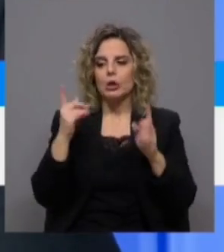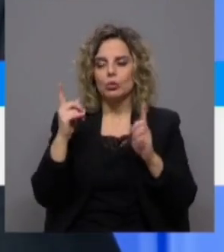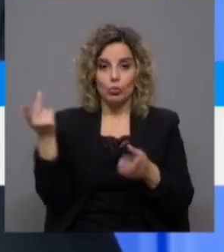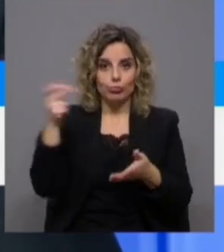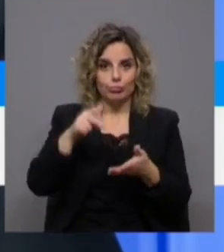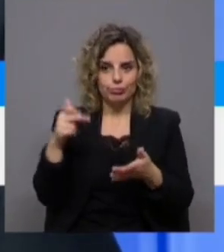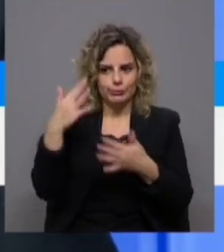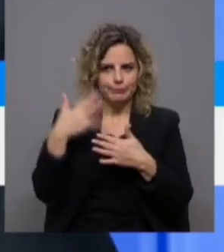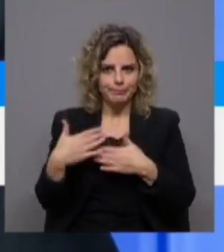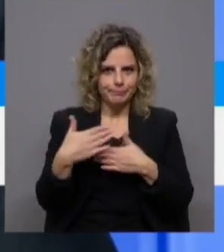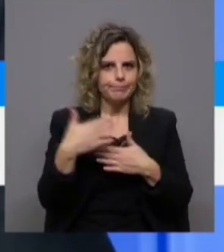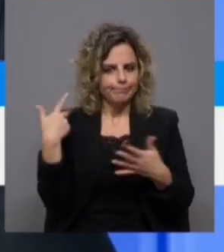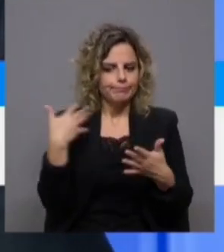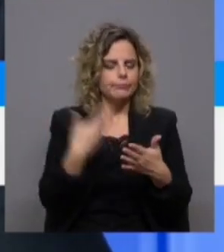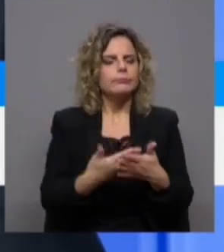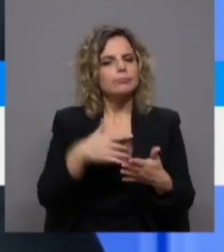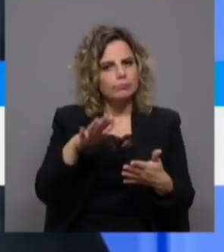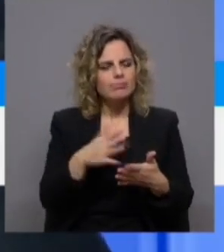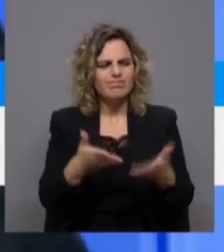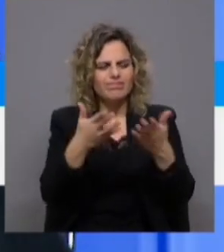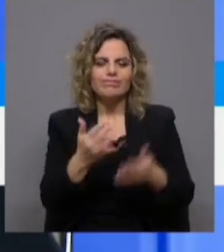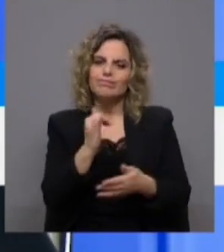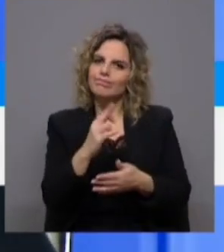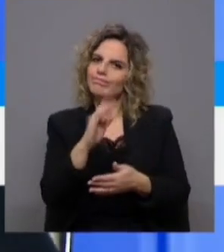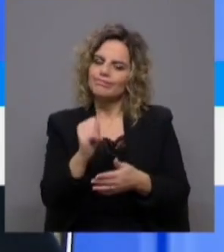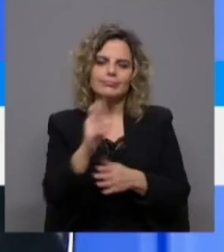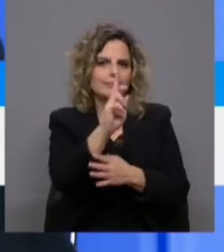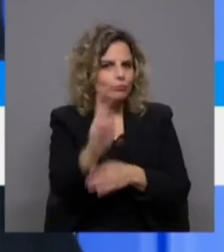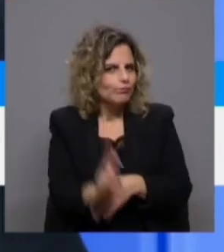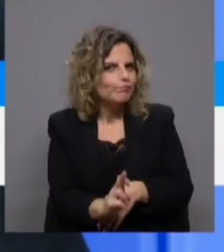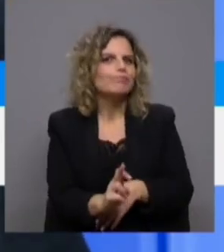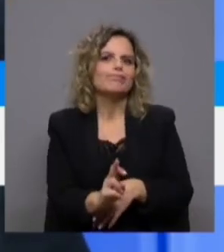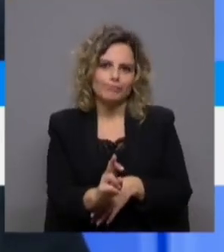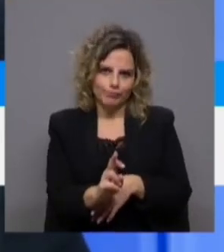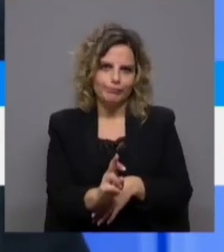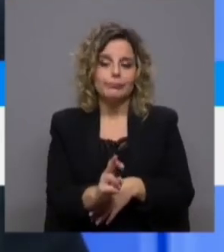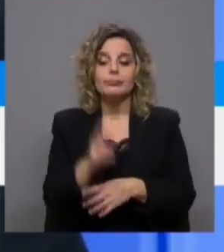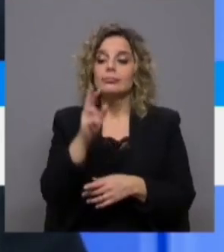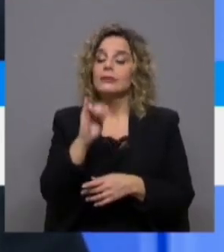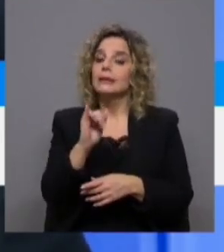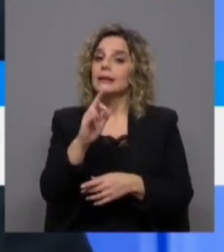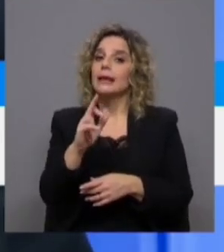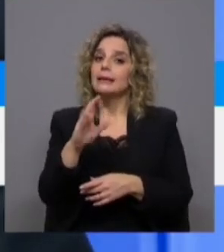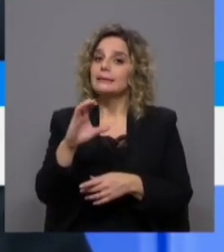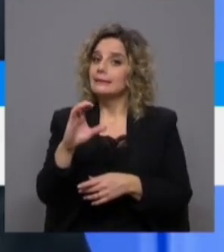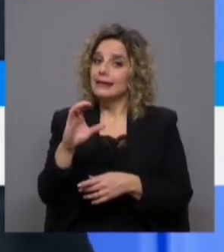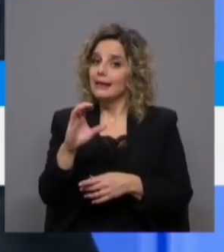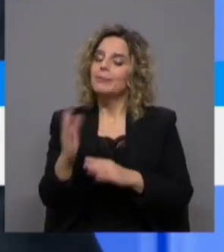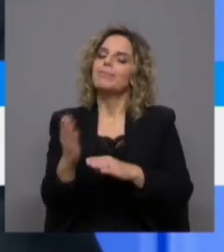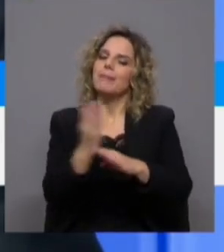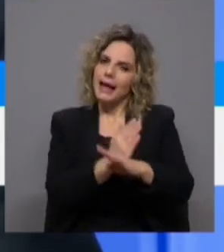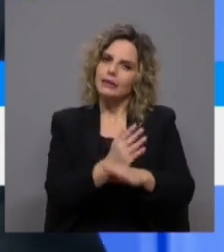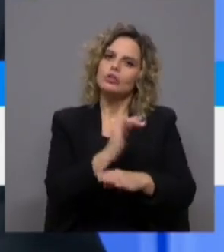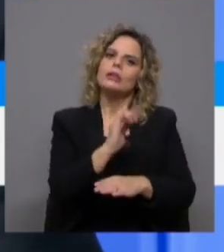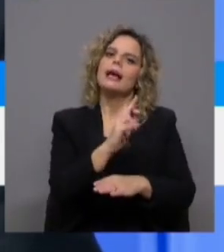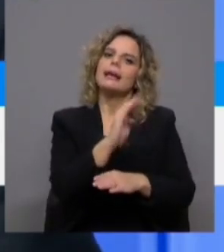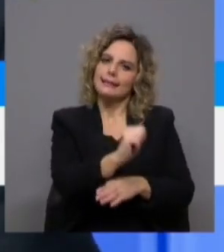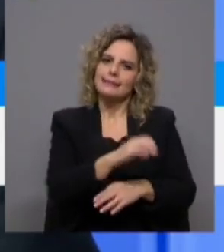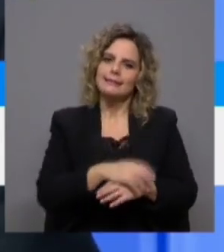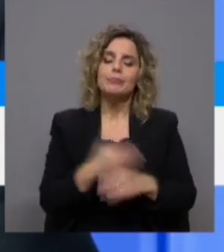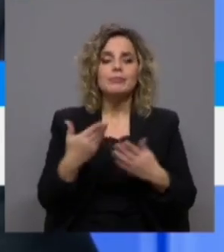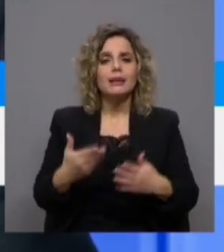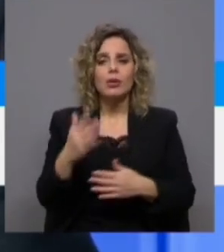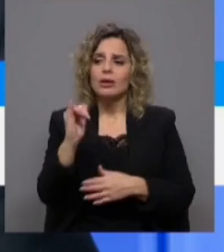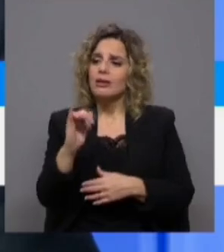privilegiamos uma redução do IRS antes de opção do FC neste momento achamos que o erros aí